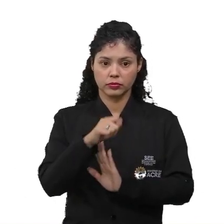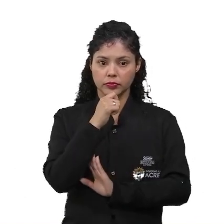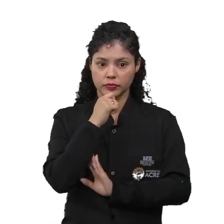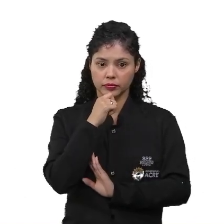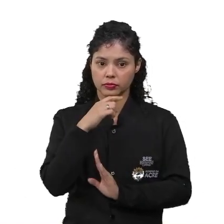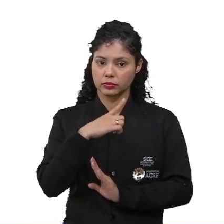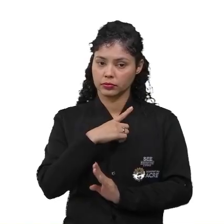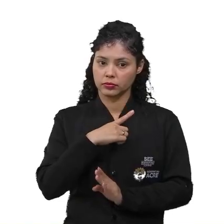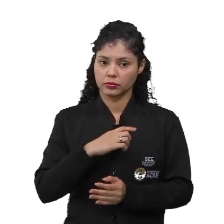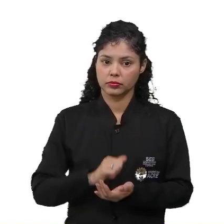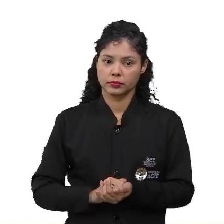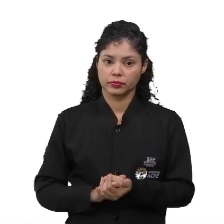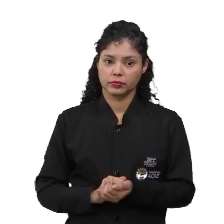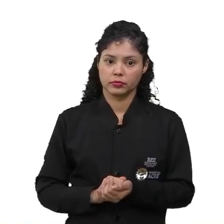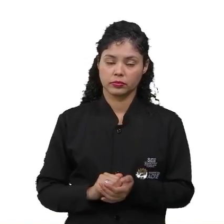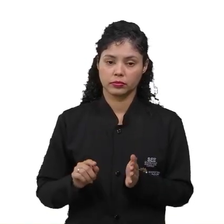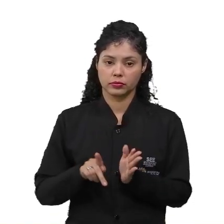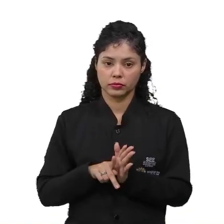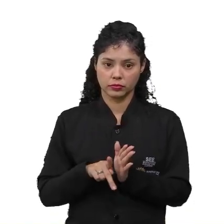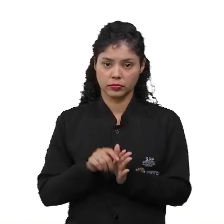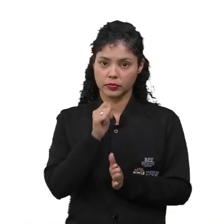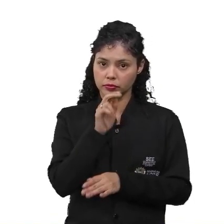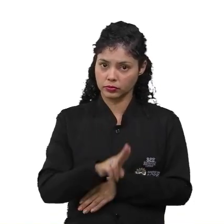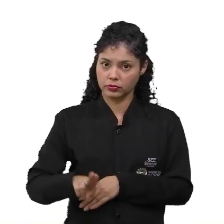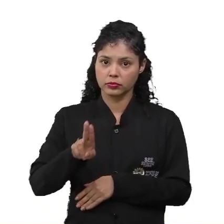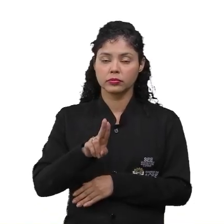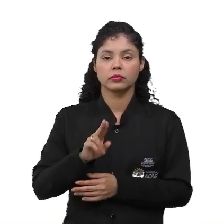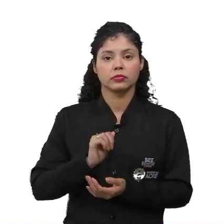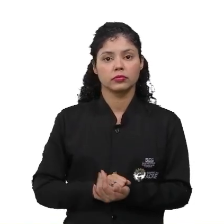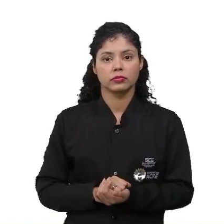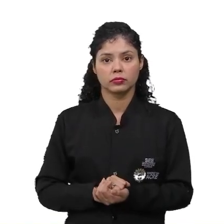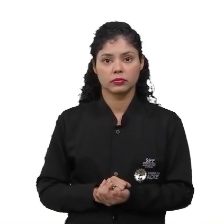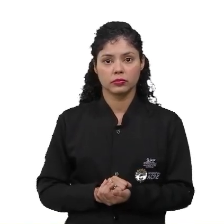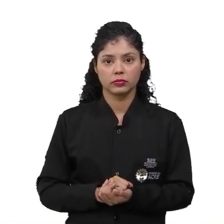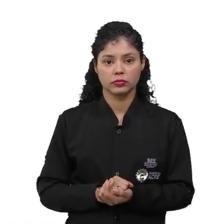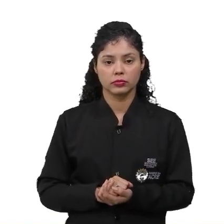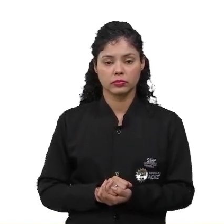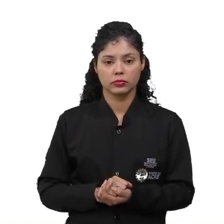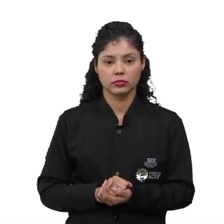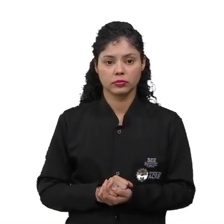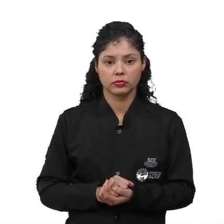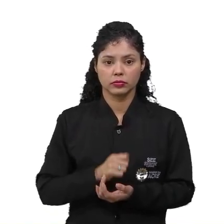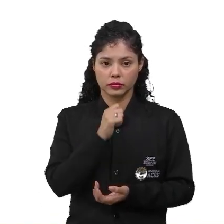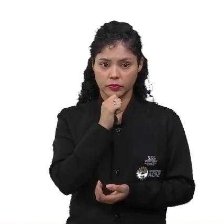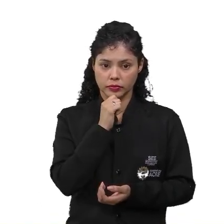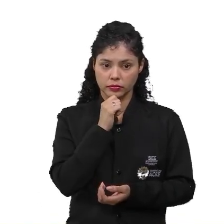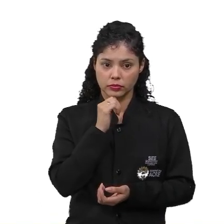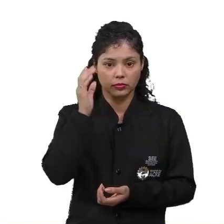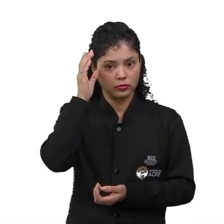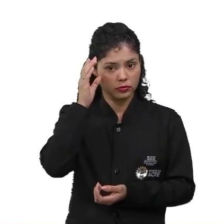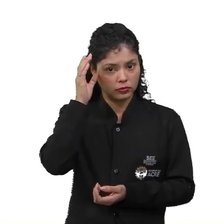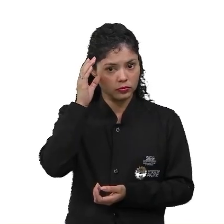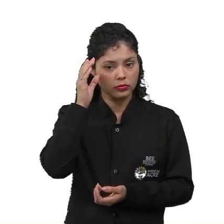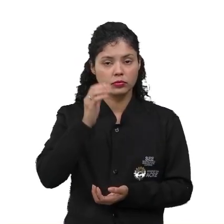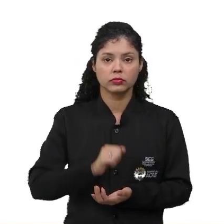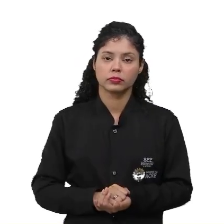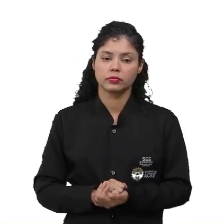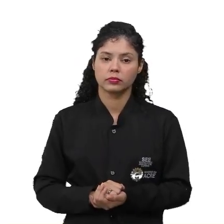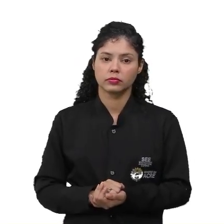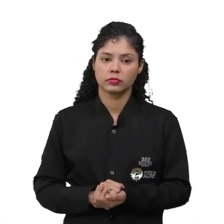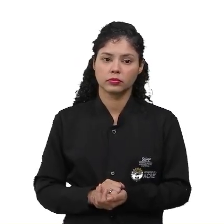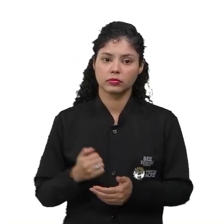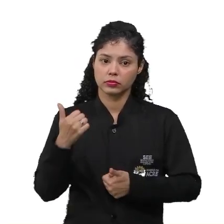nós também obtemos essa propriedade aqui, que é bastante usada, assim como a anterior, que o logaritmo de um quociente é